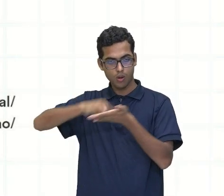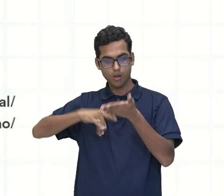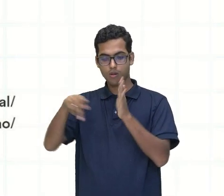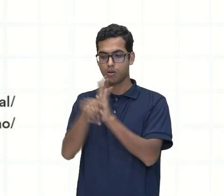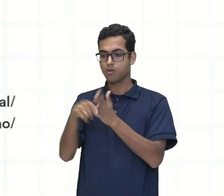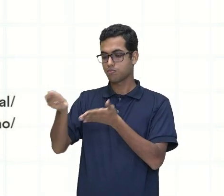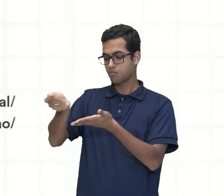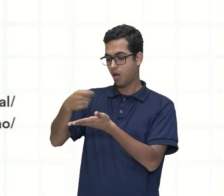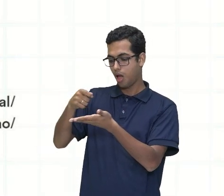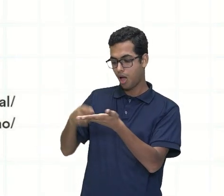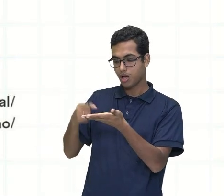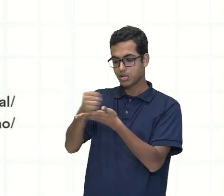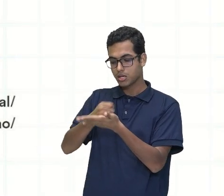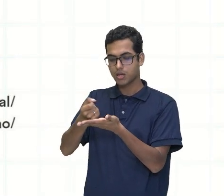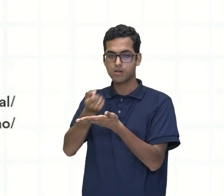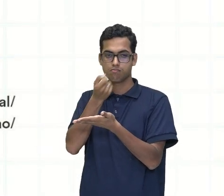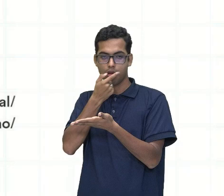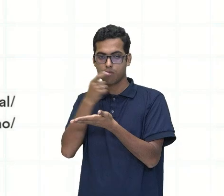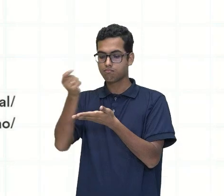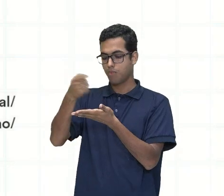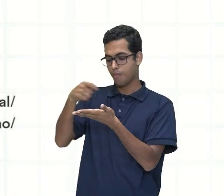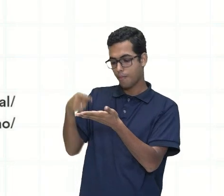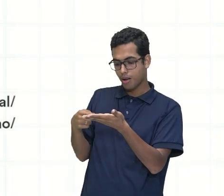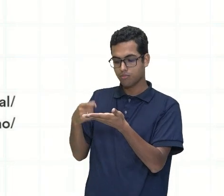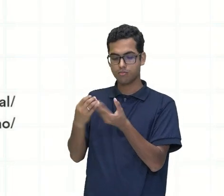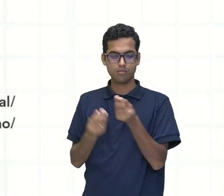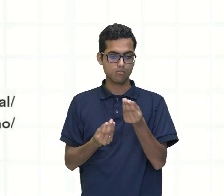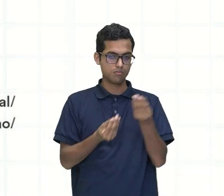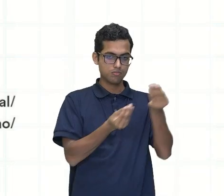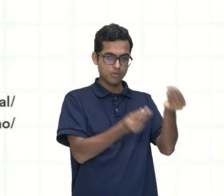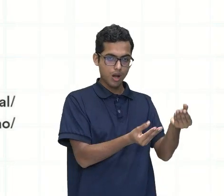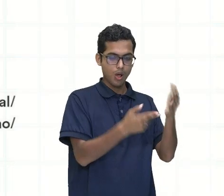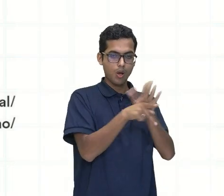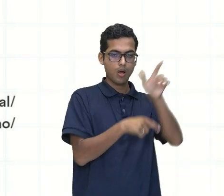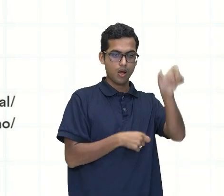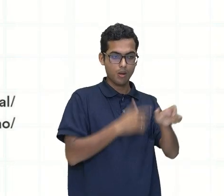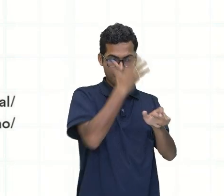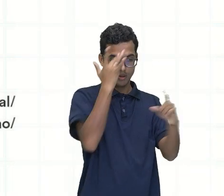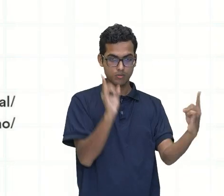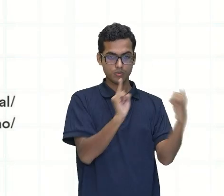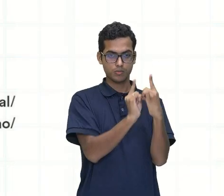temos um fato. Certo? Muito bem.